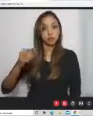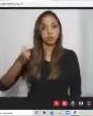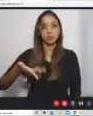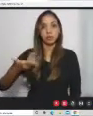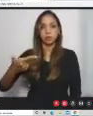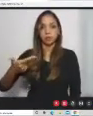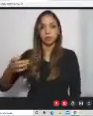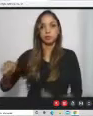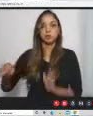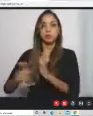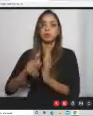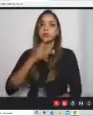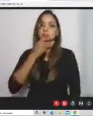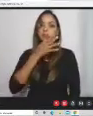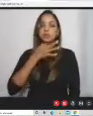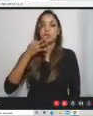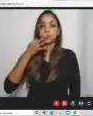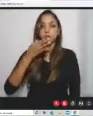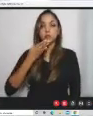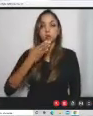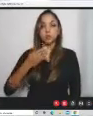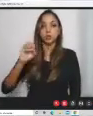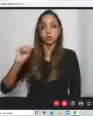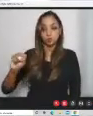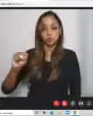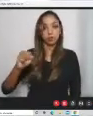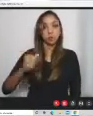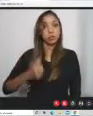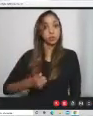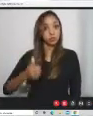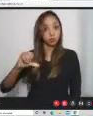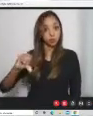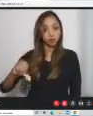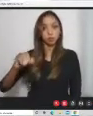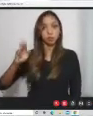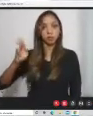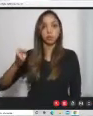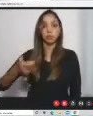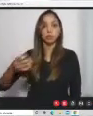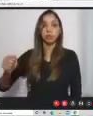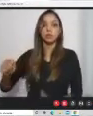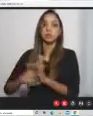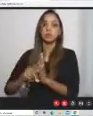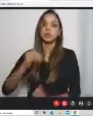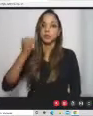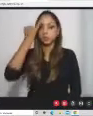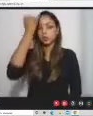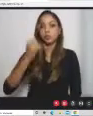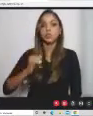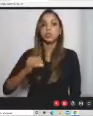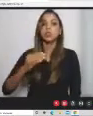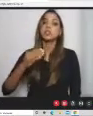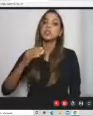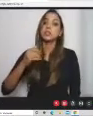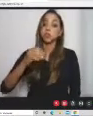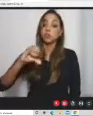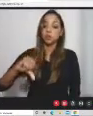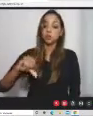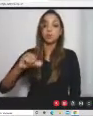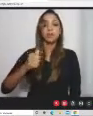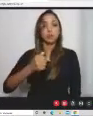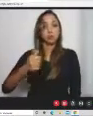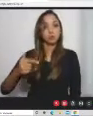Alves. Indicações número 08 e 019, da autoria do vereador Irani Guedes. Indicações número 09 e 012/2021,